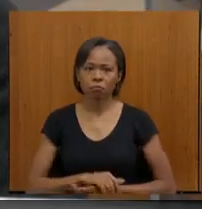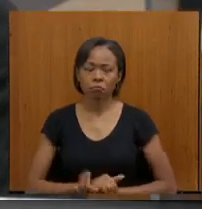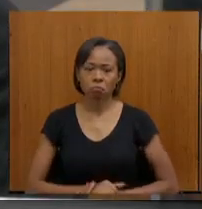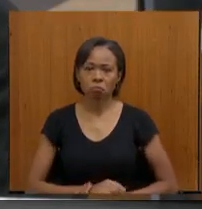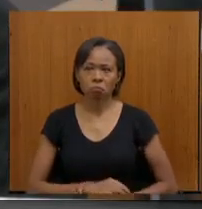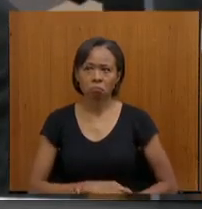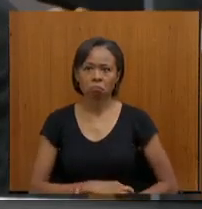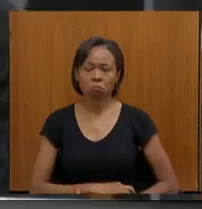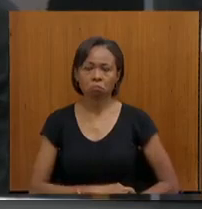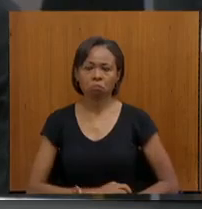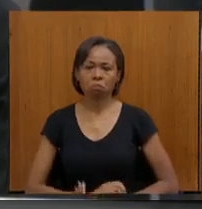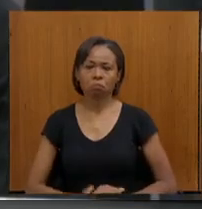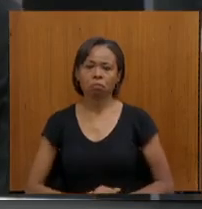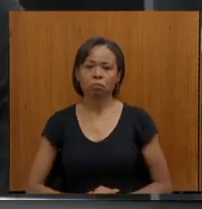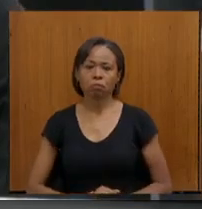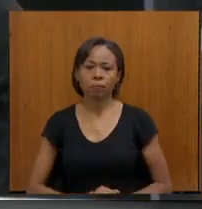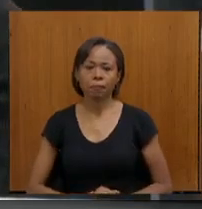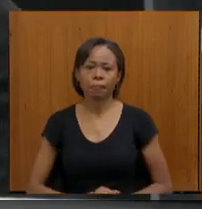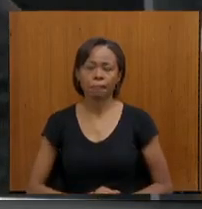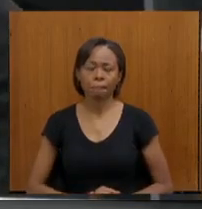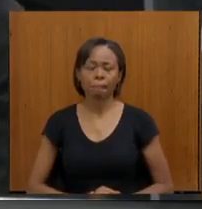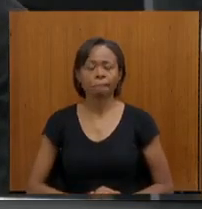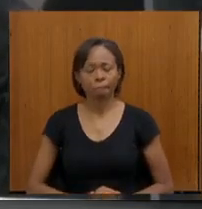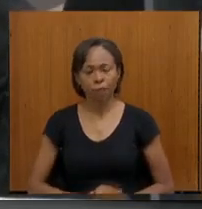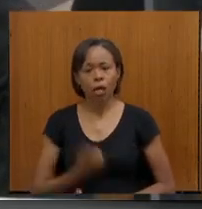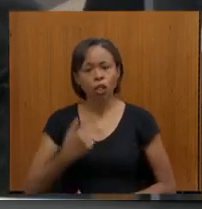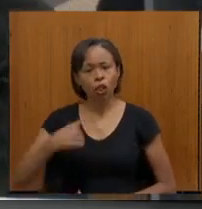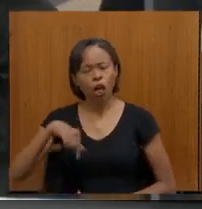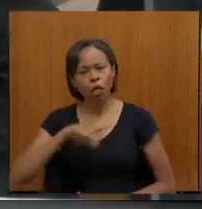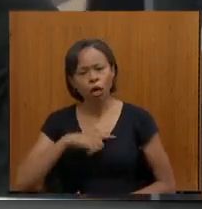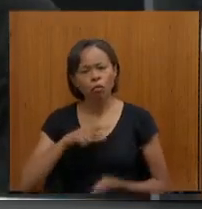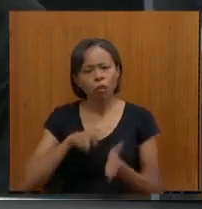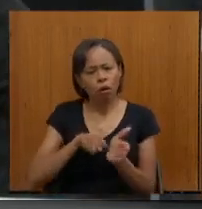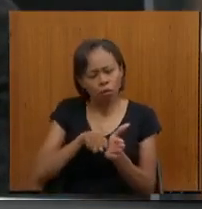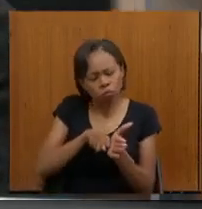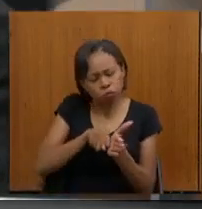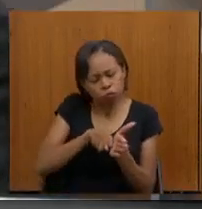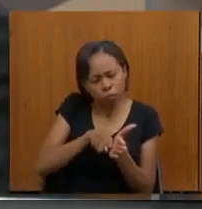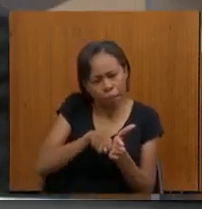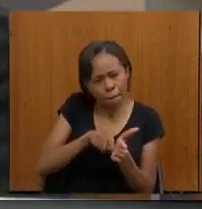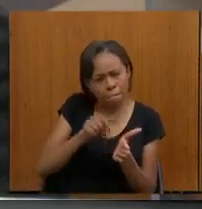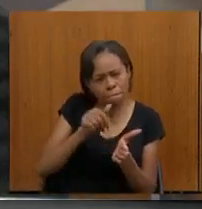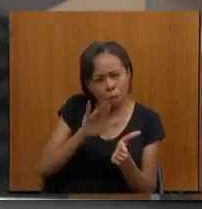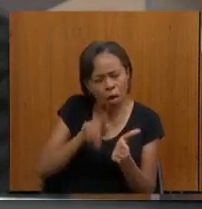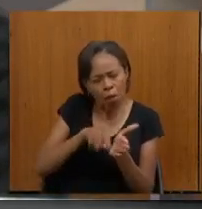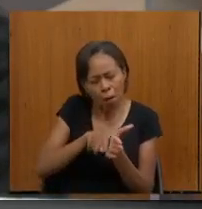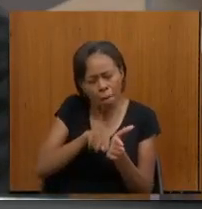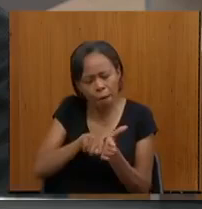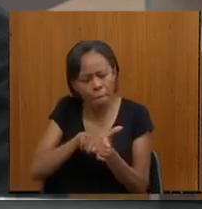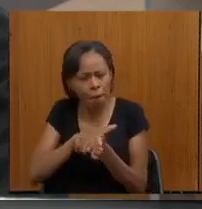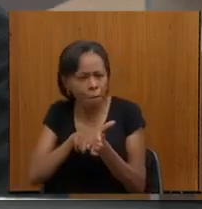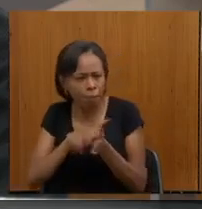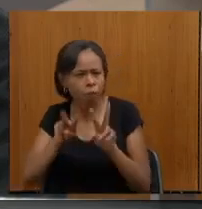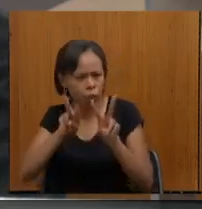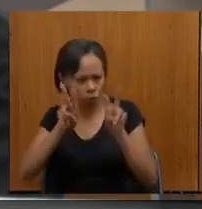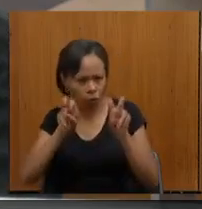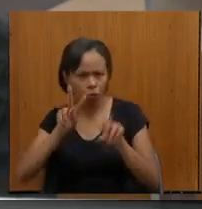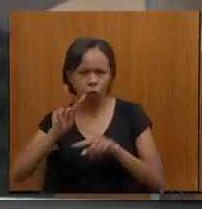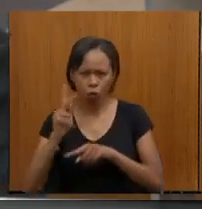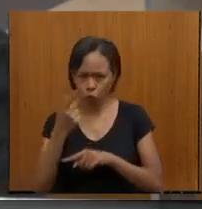nós começamos a nos debruçar com mais intensidade na questão de hidrogênio uma das primeiras atividades que nós